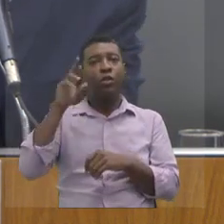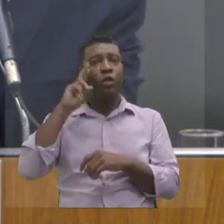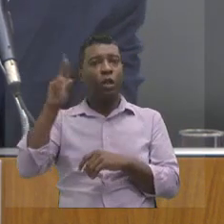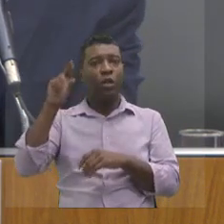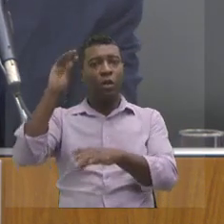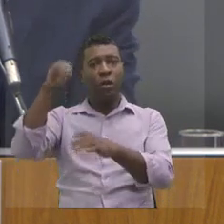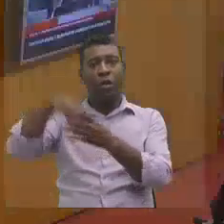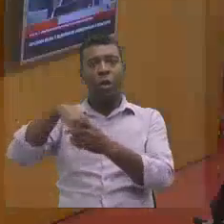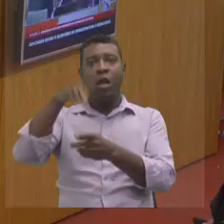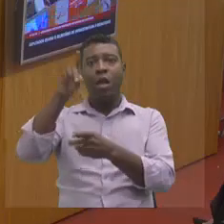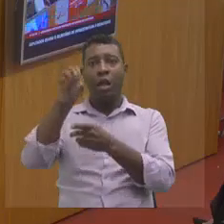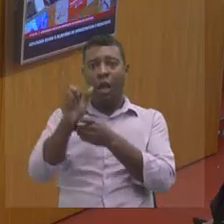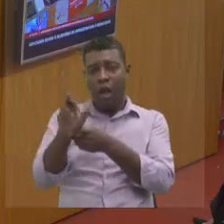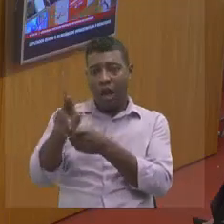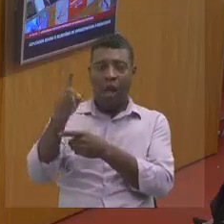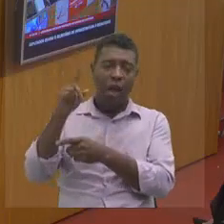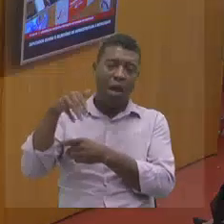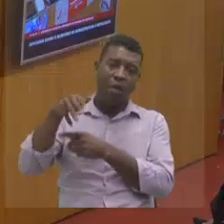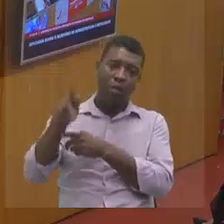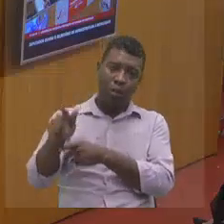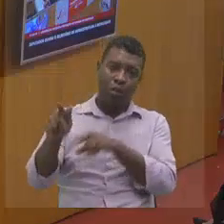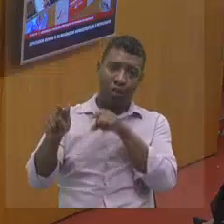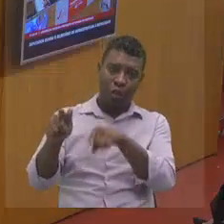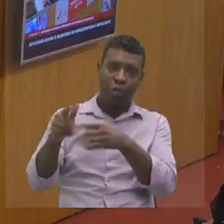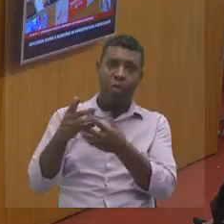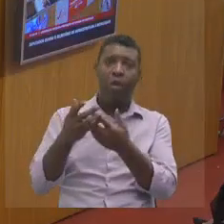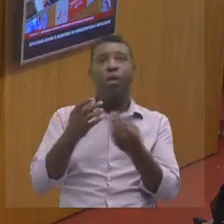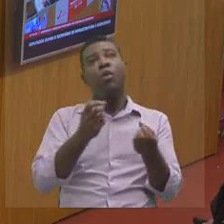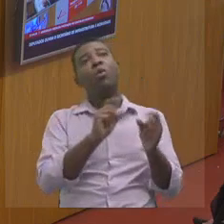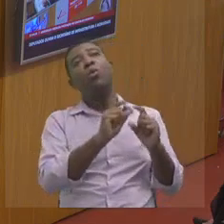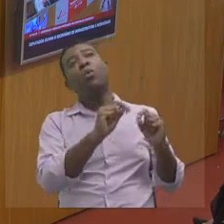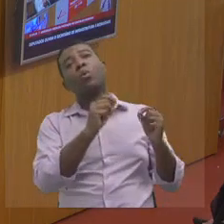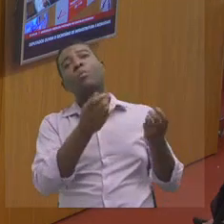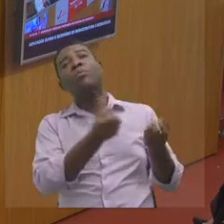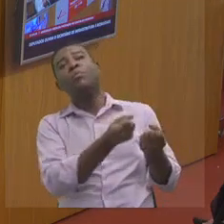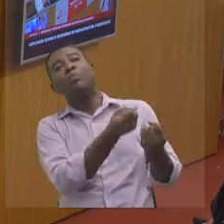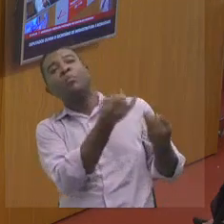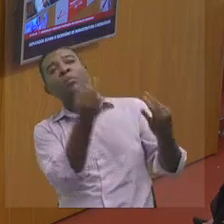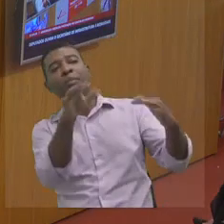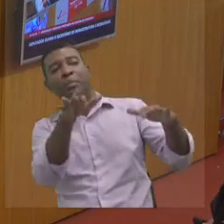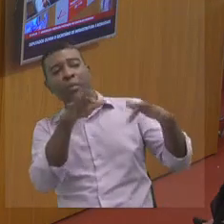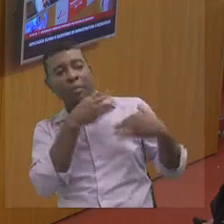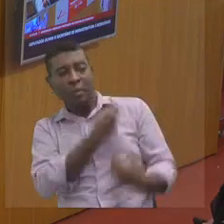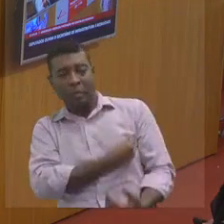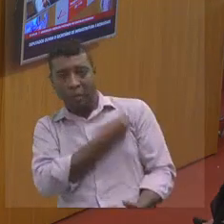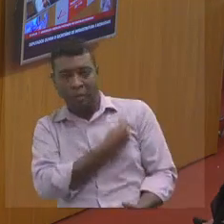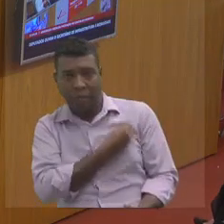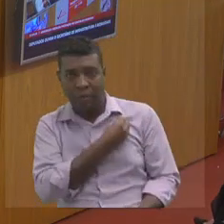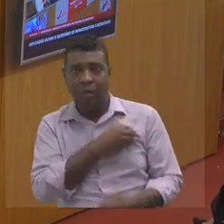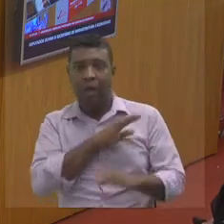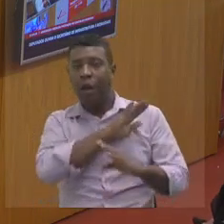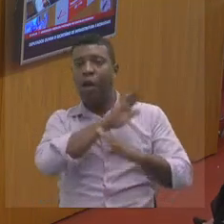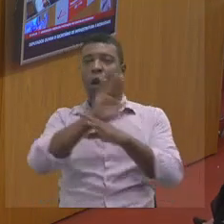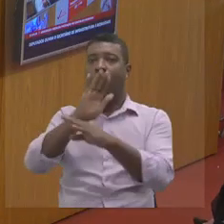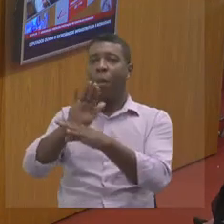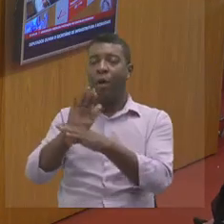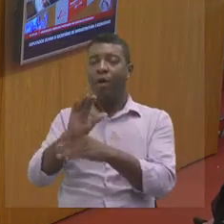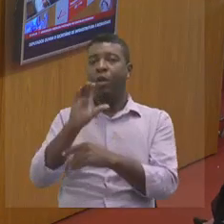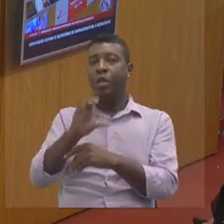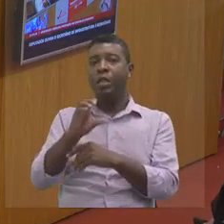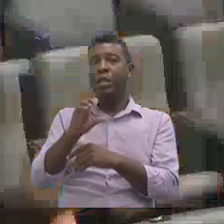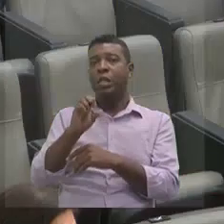MG é mais presentes colaboradores da seinfra